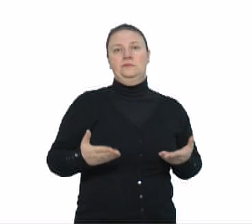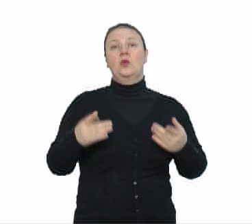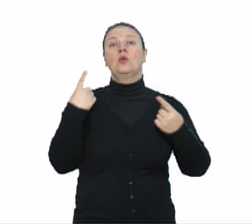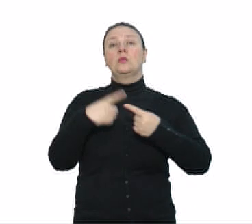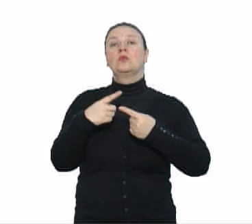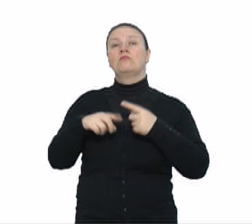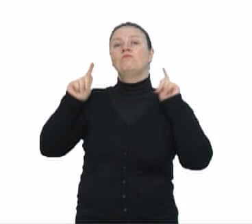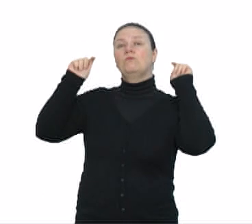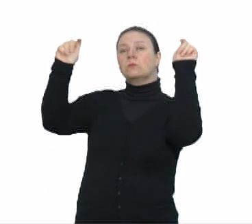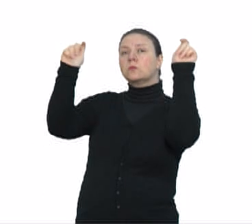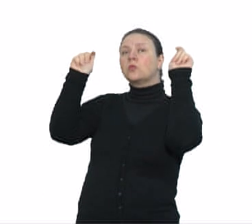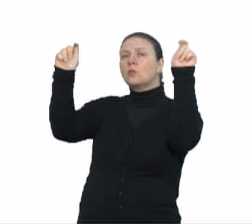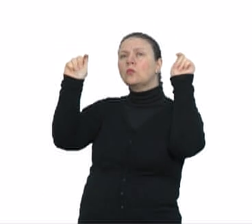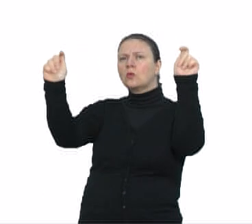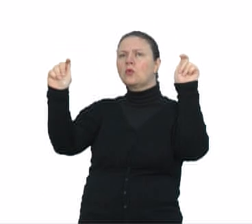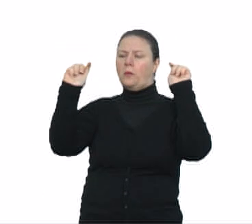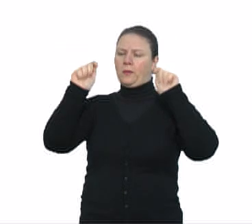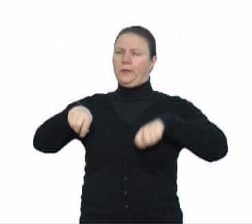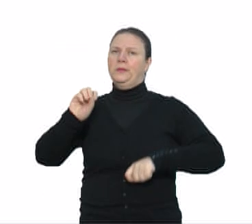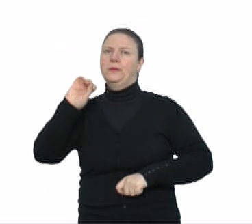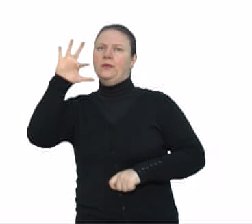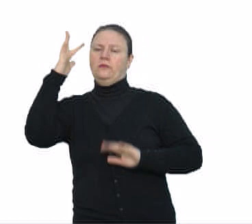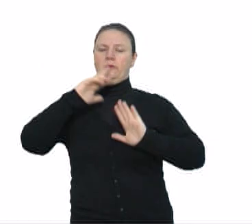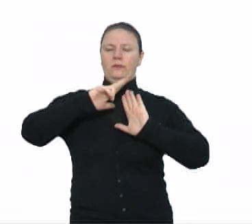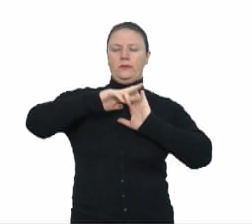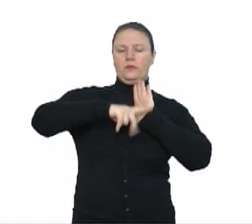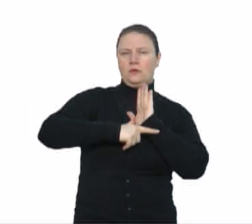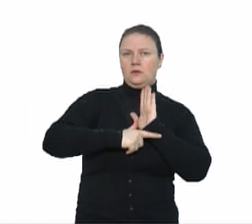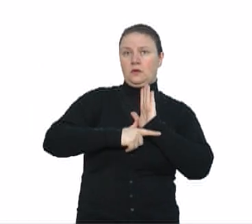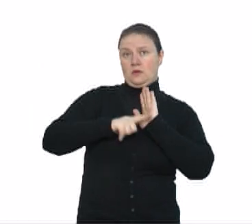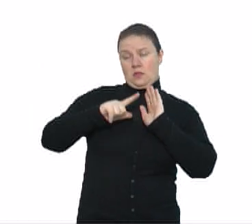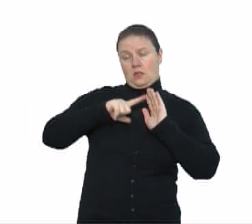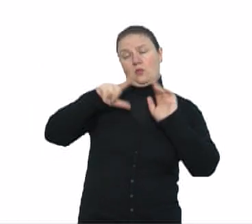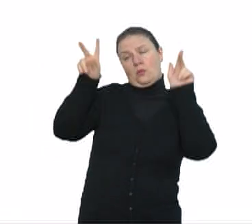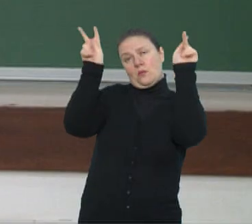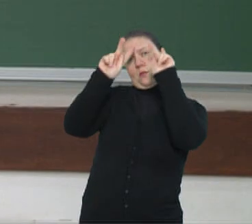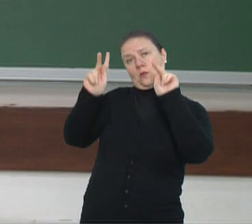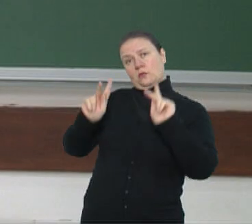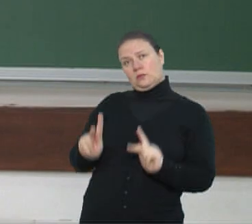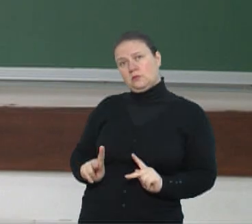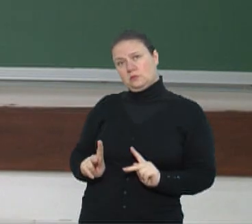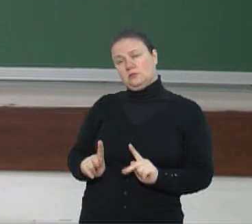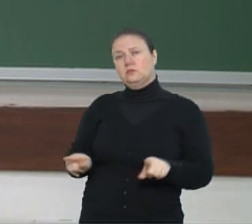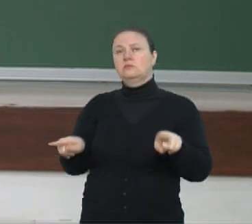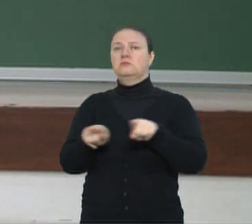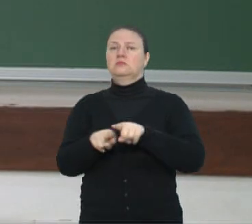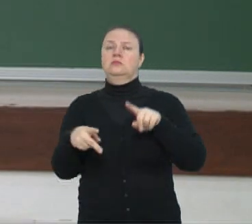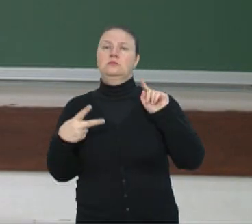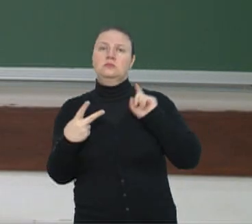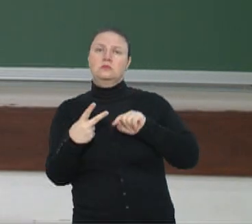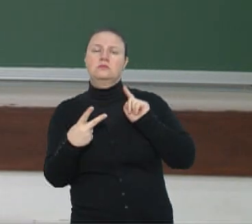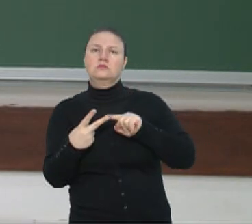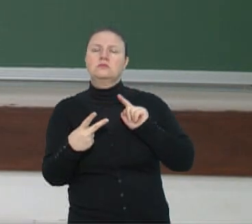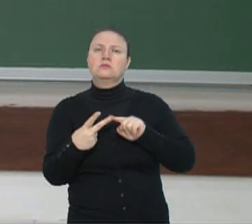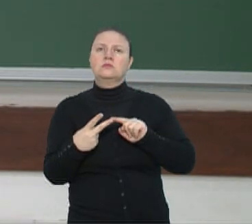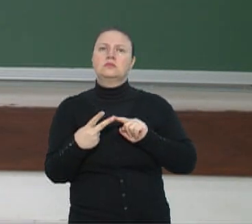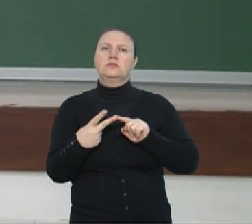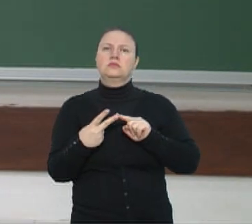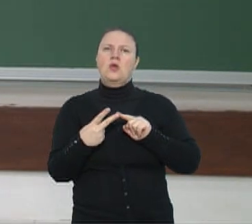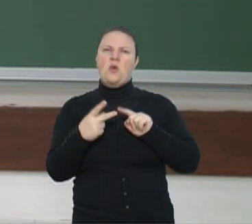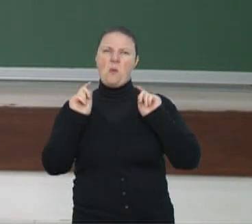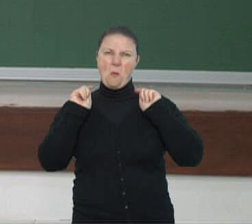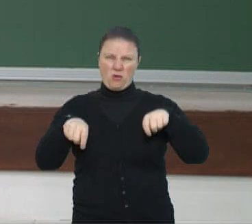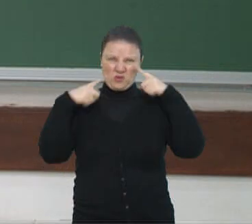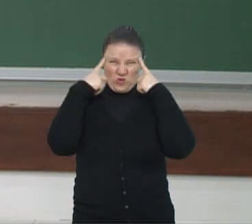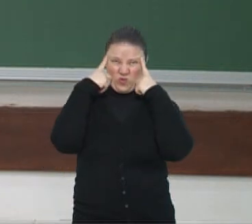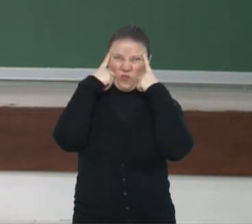Bom, os protestos podem ocorrer de diversas formas. Você tem protestos que são pacíficos, como o modelo do Black Lives Matter, ou até protestos violentos, que nós